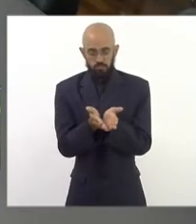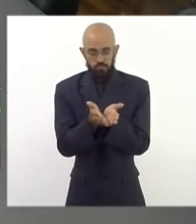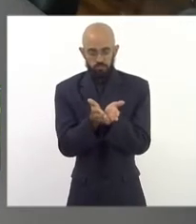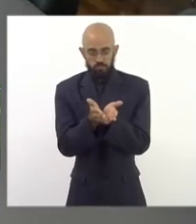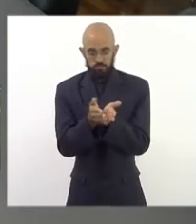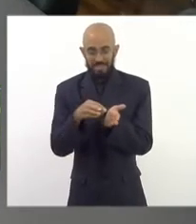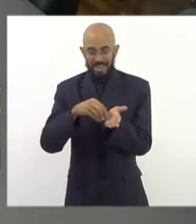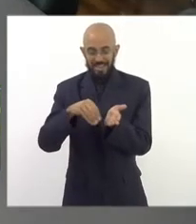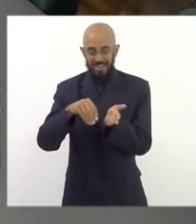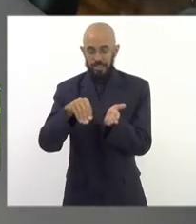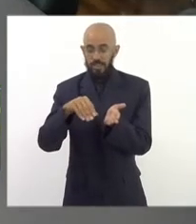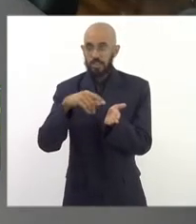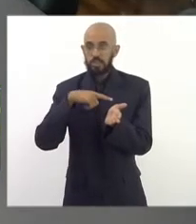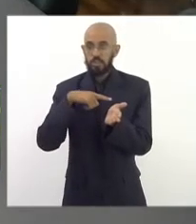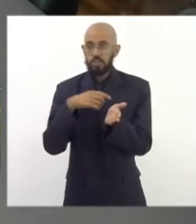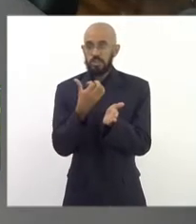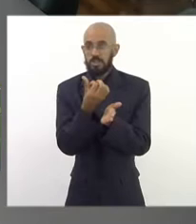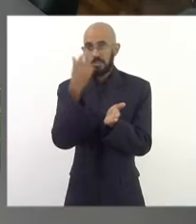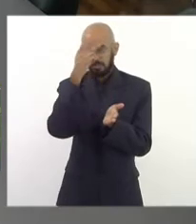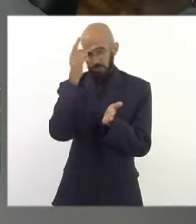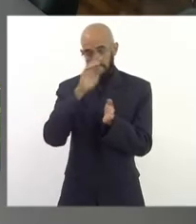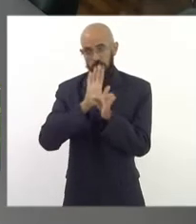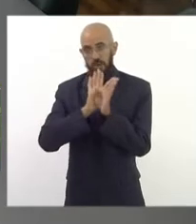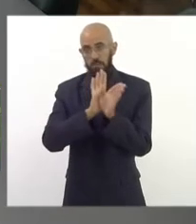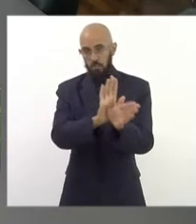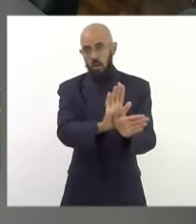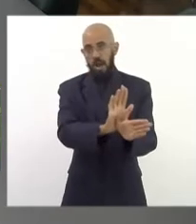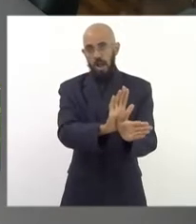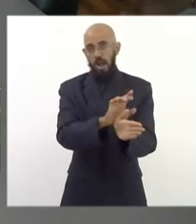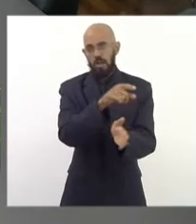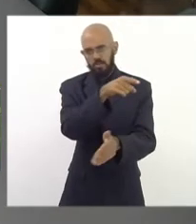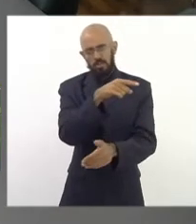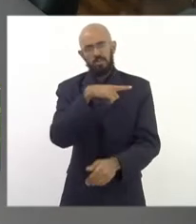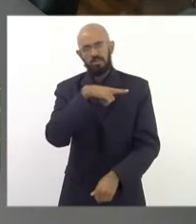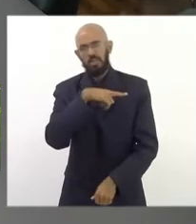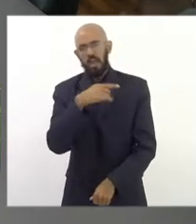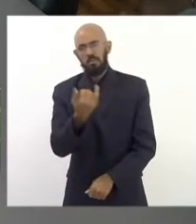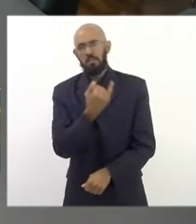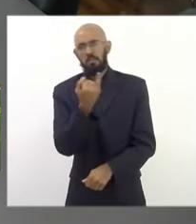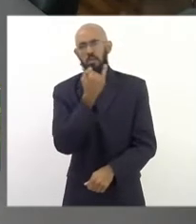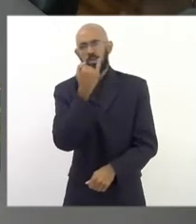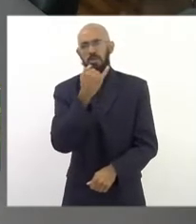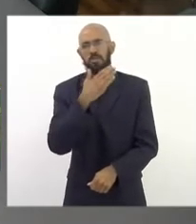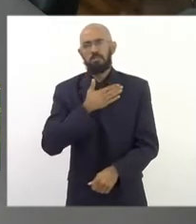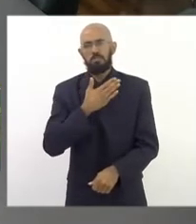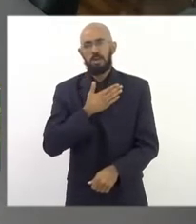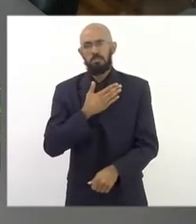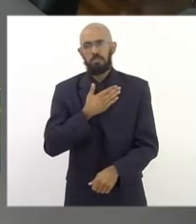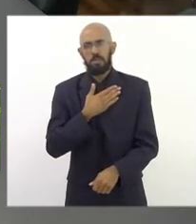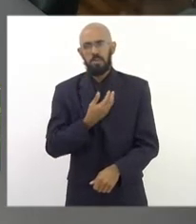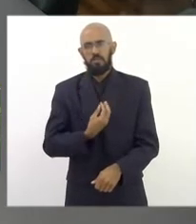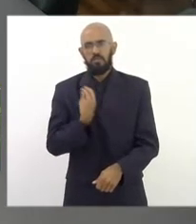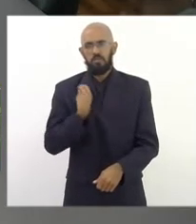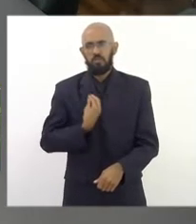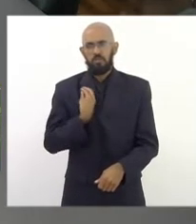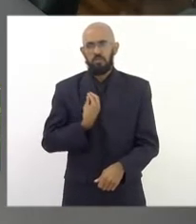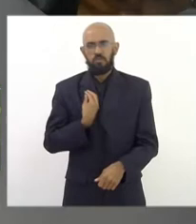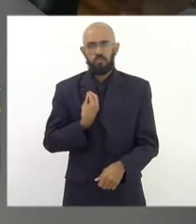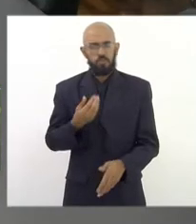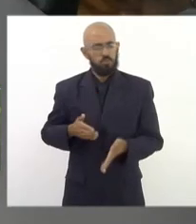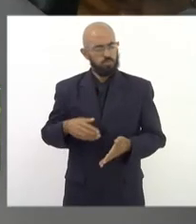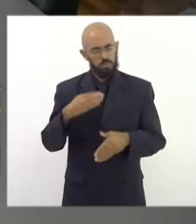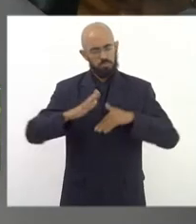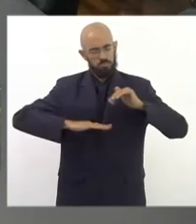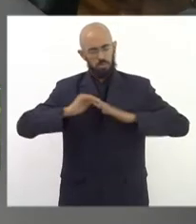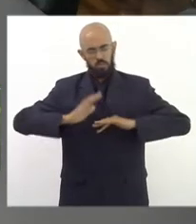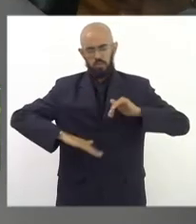para empurrar. Então, você tem uma importância muito grande na minha trajetória